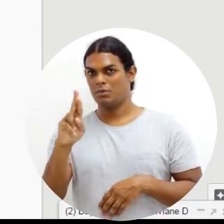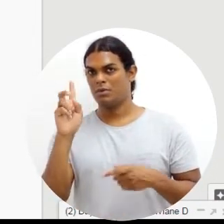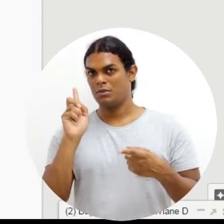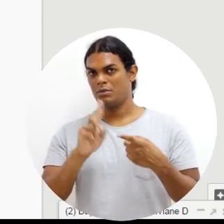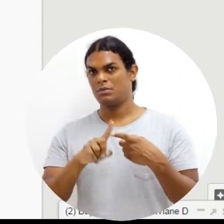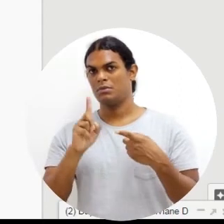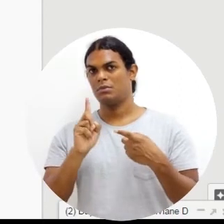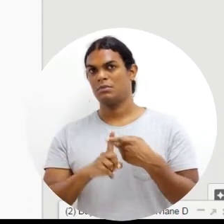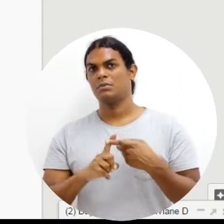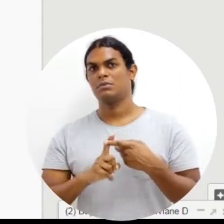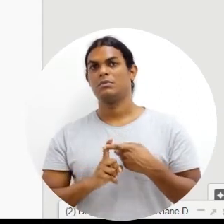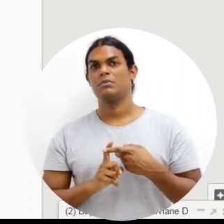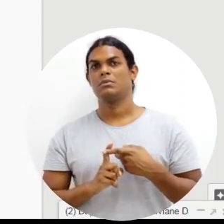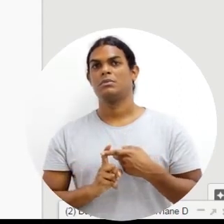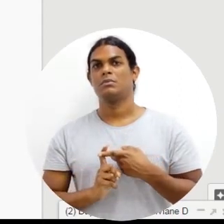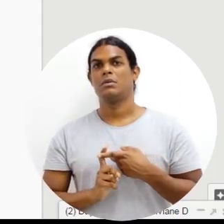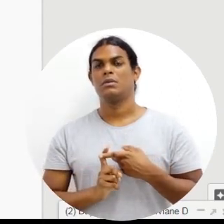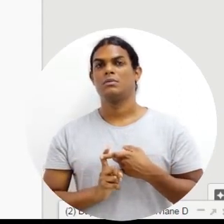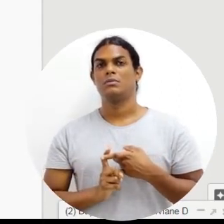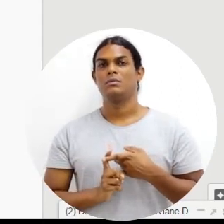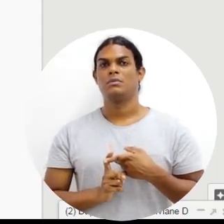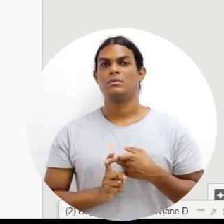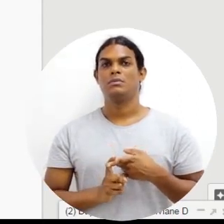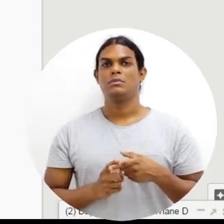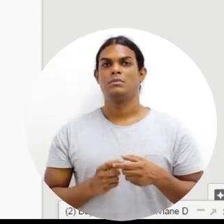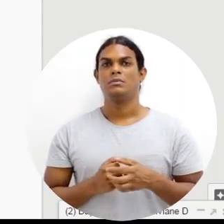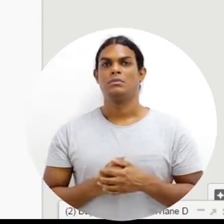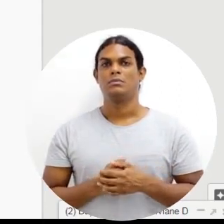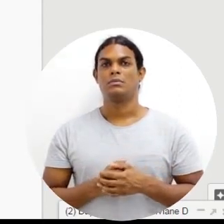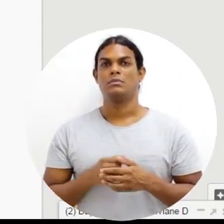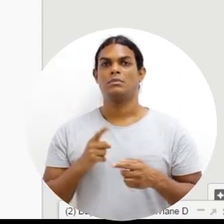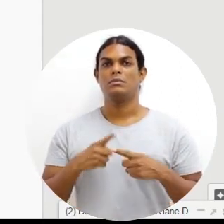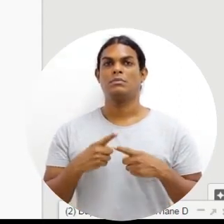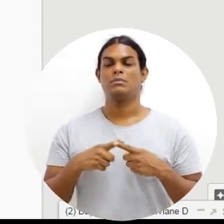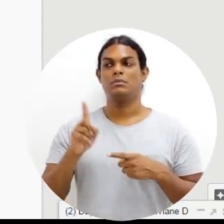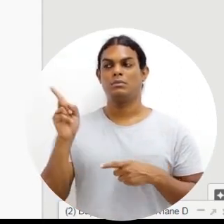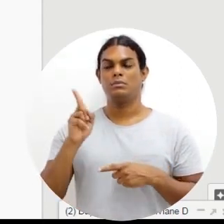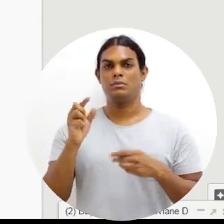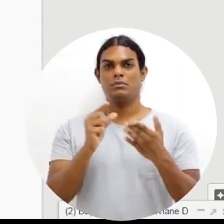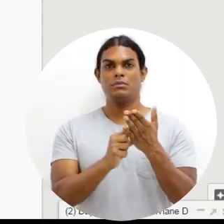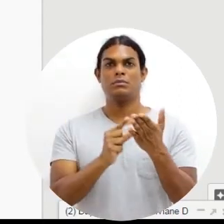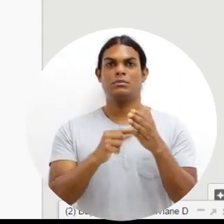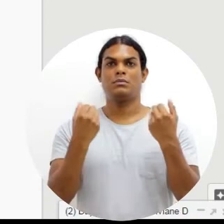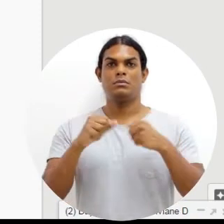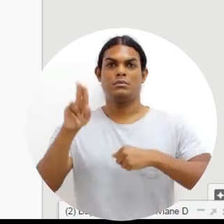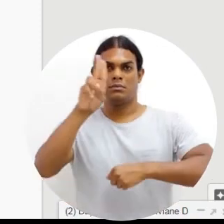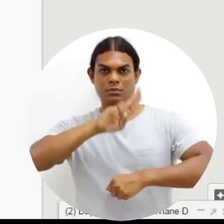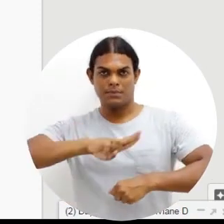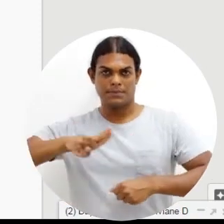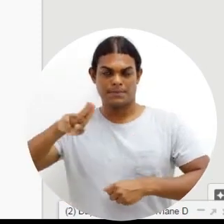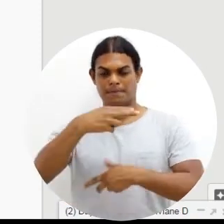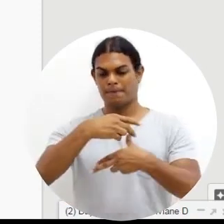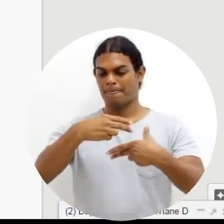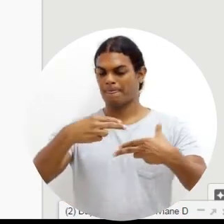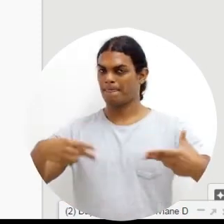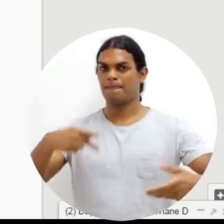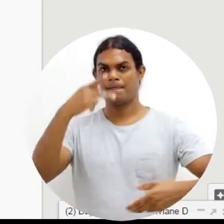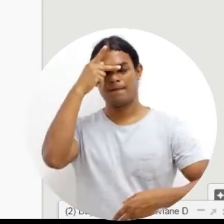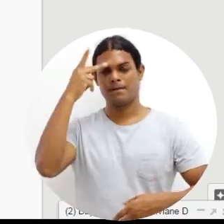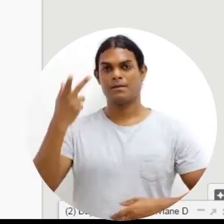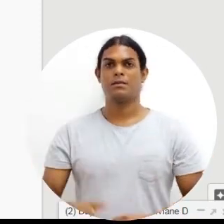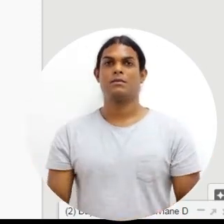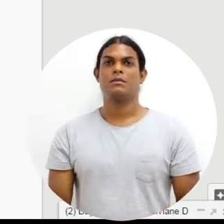que estou respondendo, porque esse mesmo programa eu posso usar com outras pessoas. Então eu vou colocar ok, tudo certo.